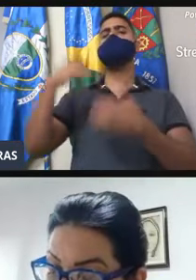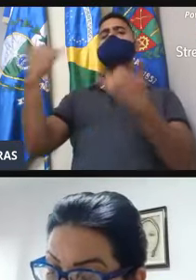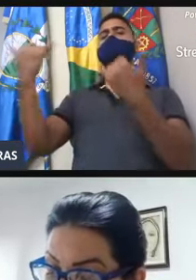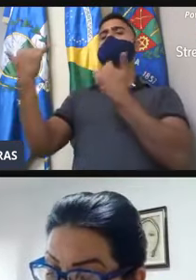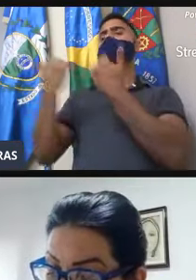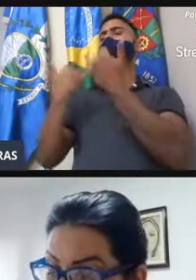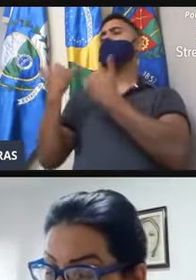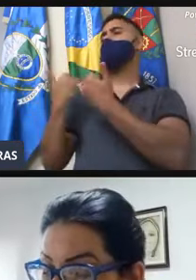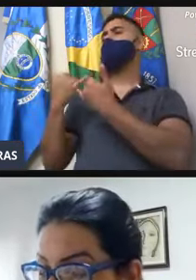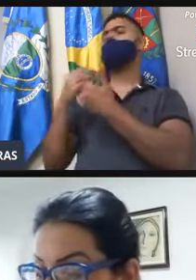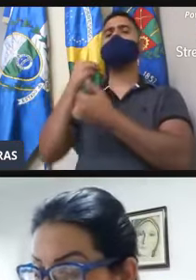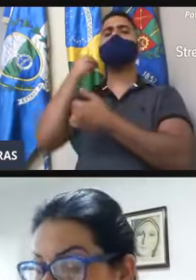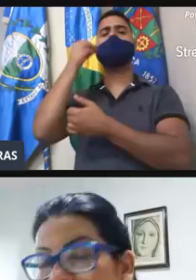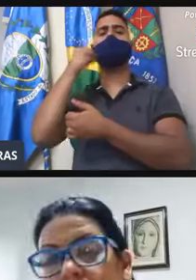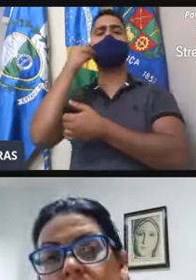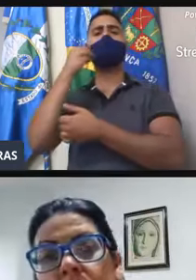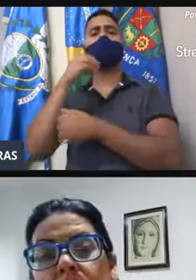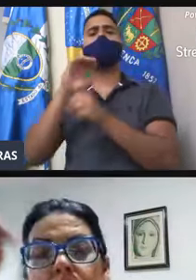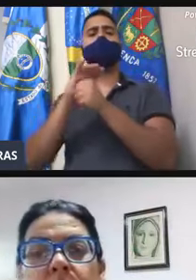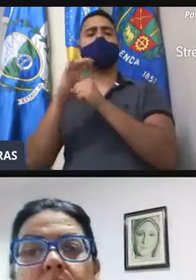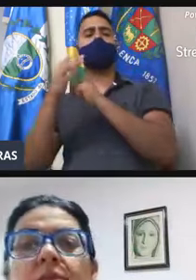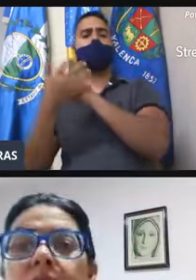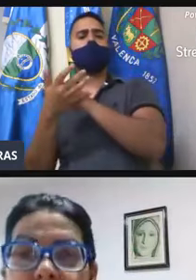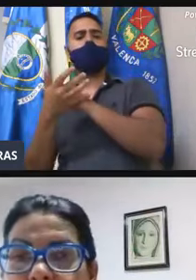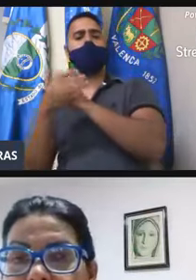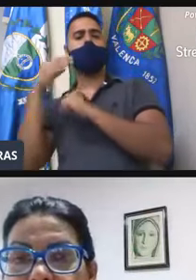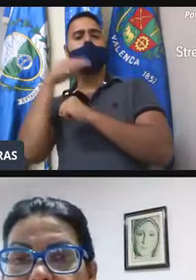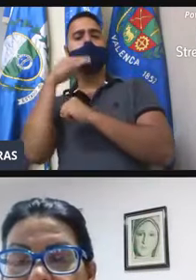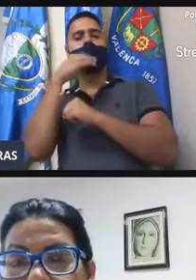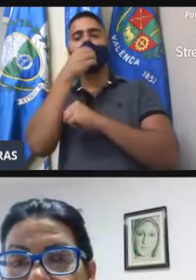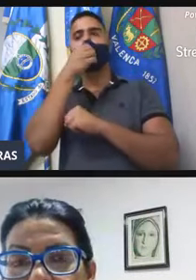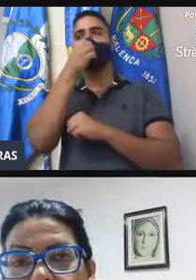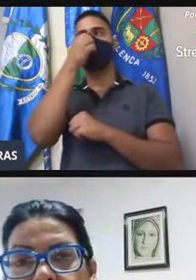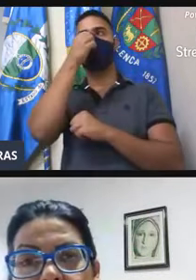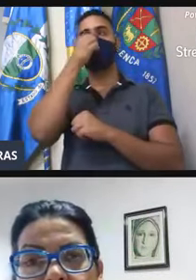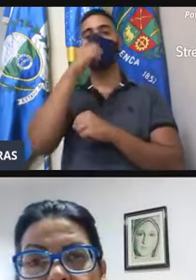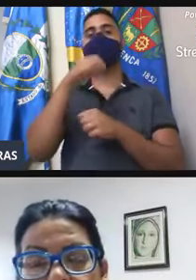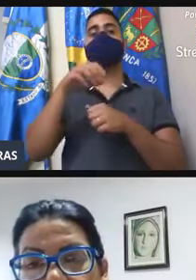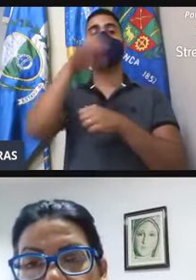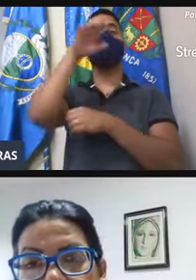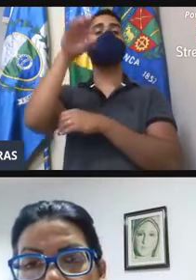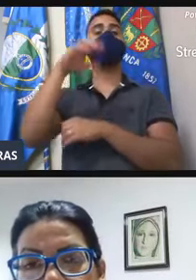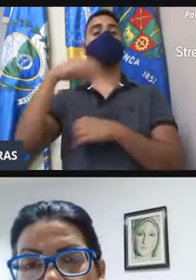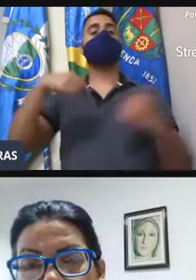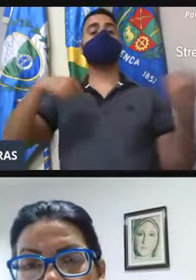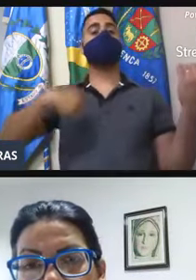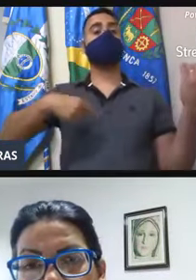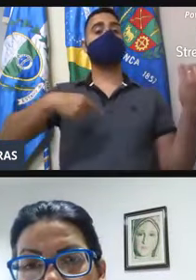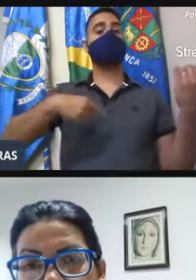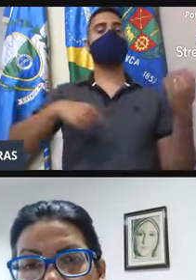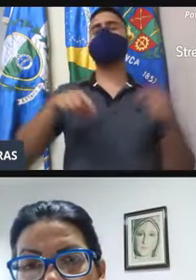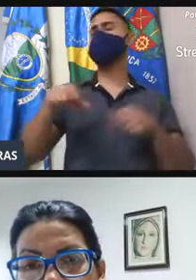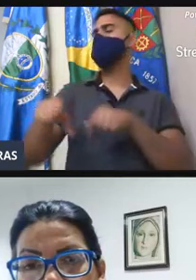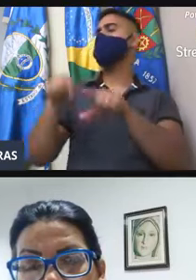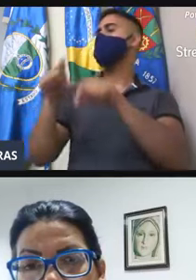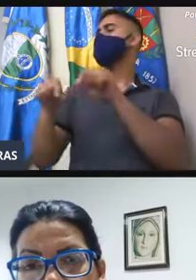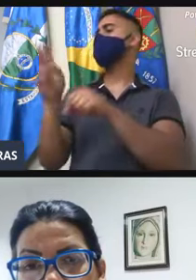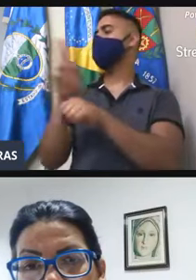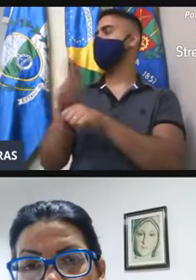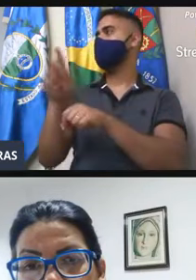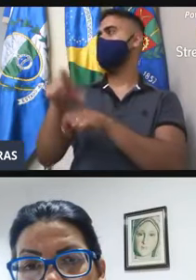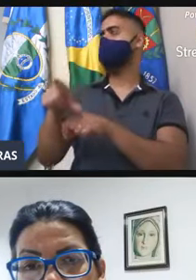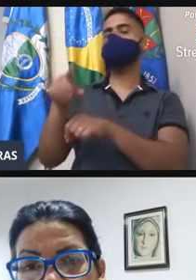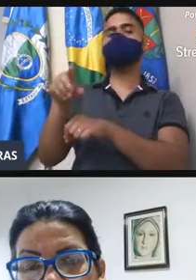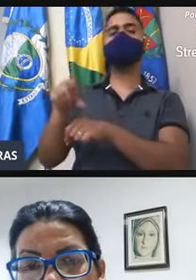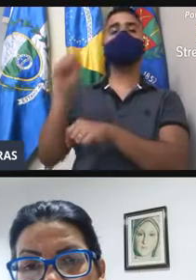a realização dos testes para COVID rápido do COVID-19 no distrito de Conservatório. Qual o critério usado para a seleção